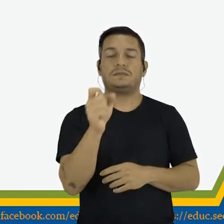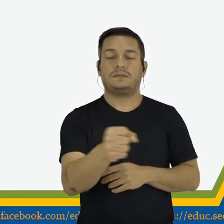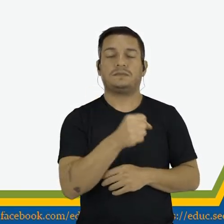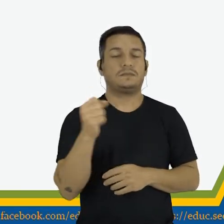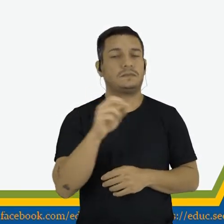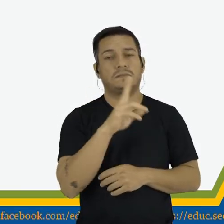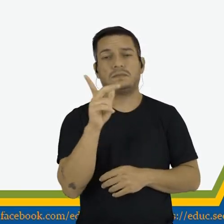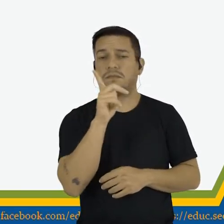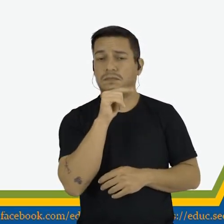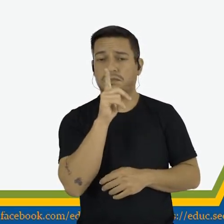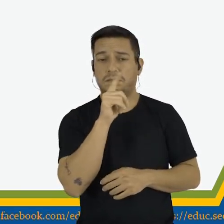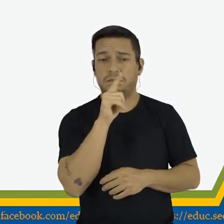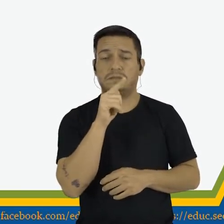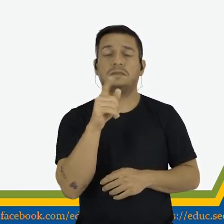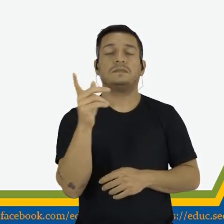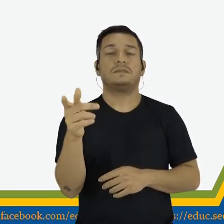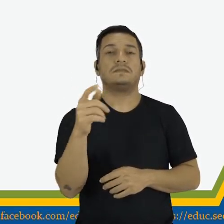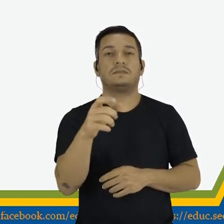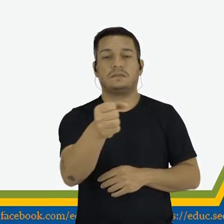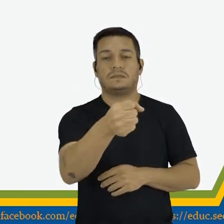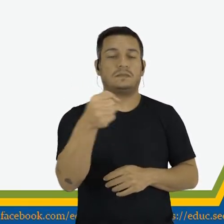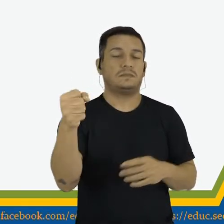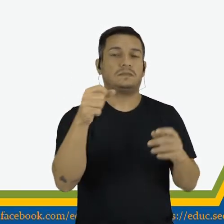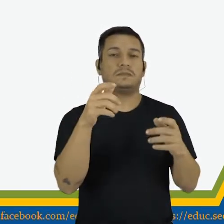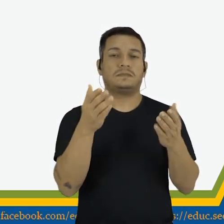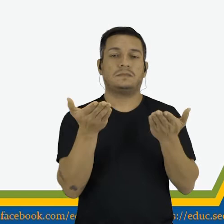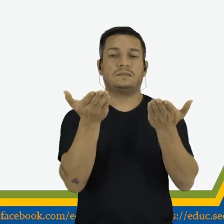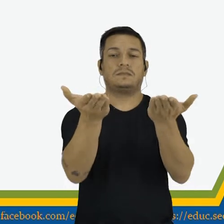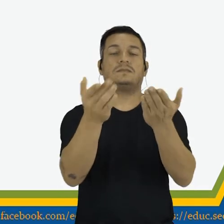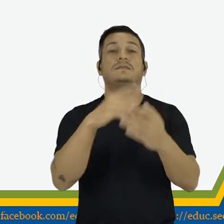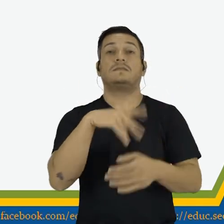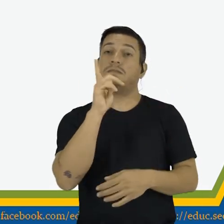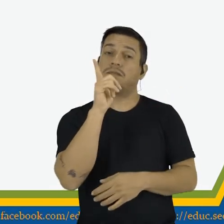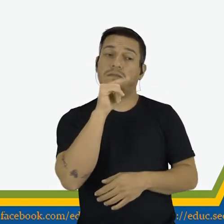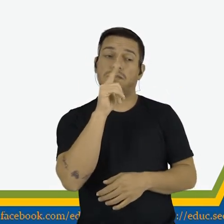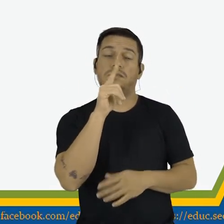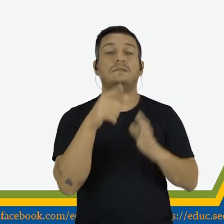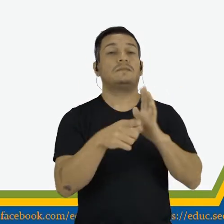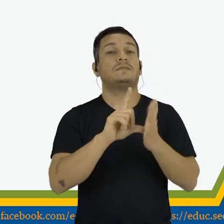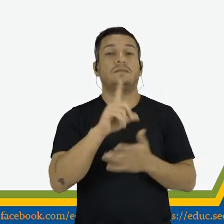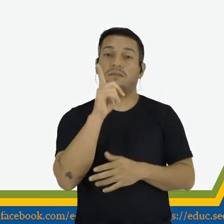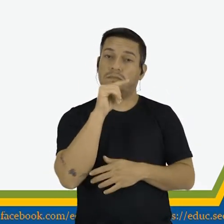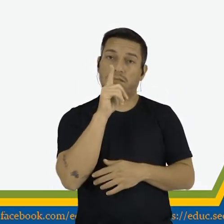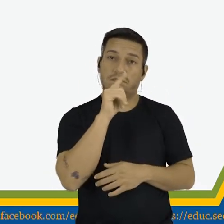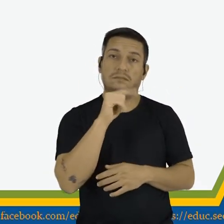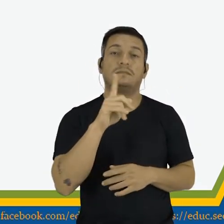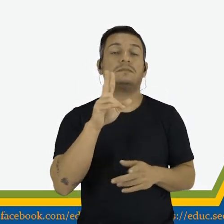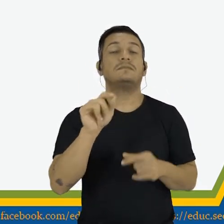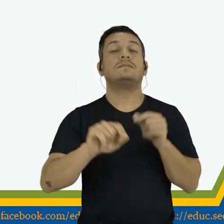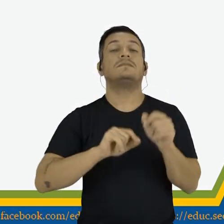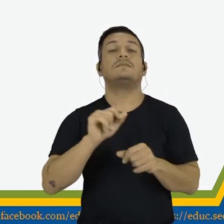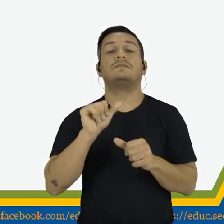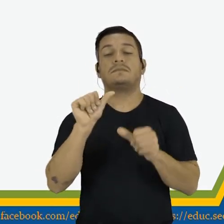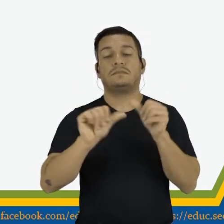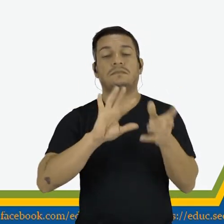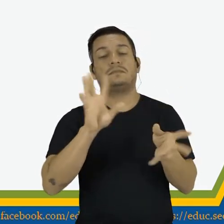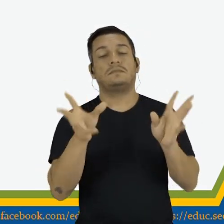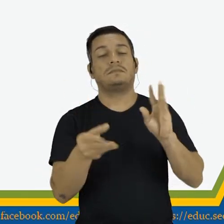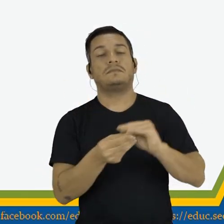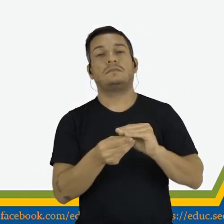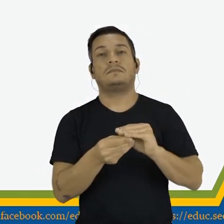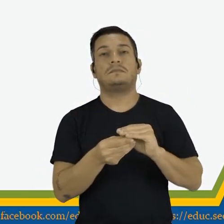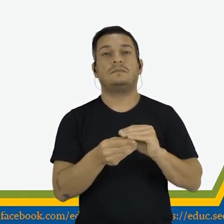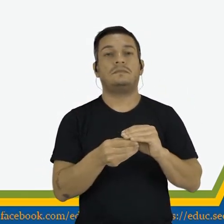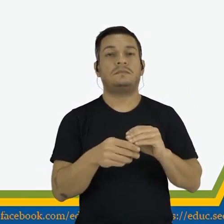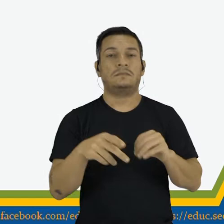ou água no congelador, esse alimento, esse líquido, que antes era líquido, ele vai ficar como? Ele vai se